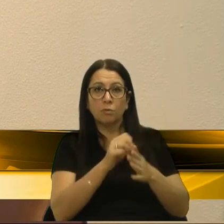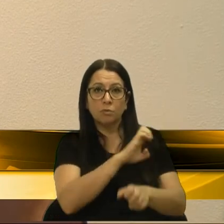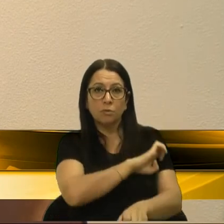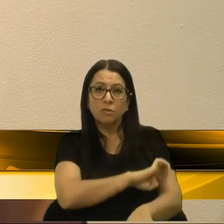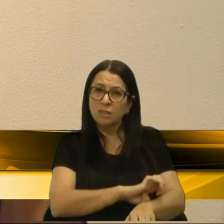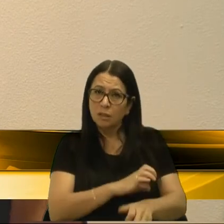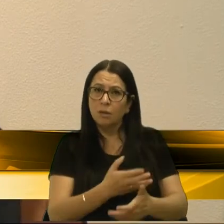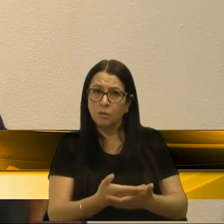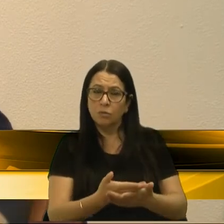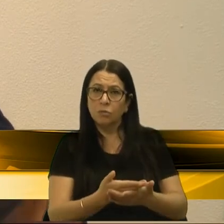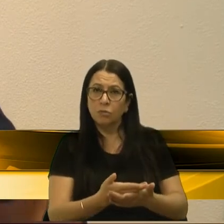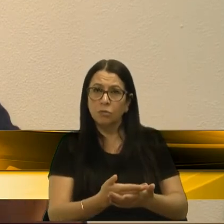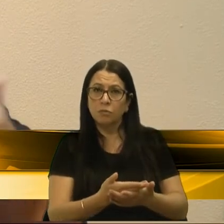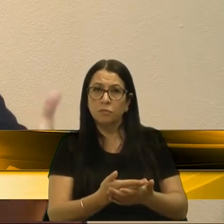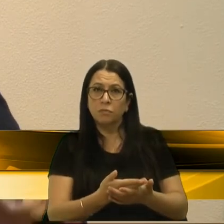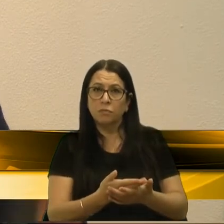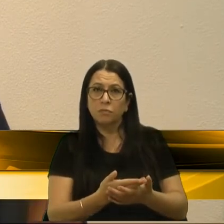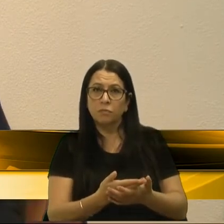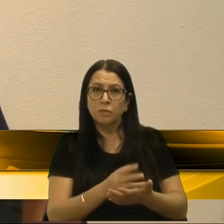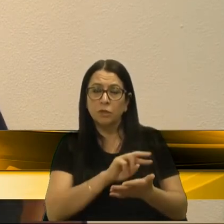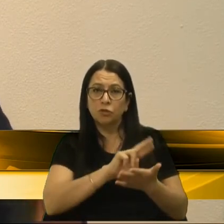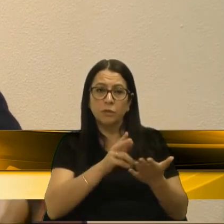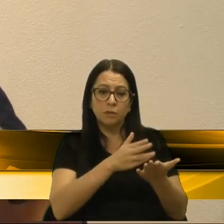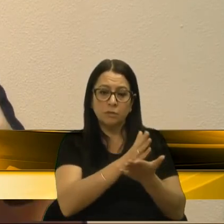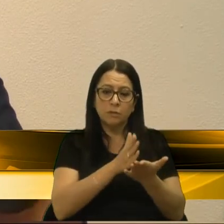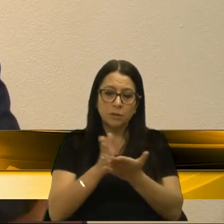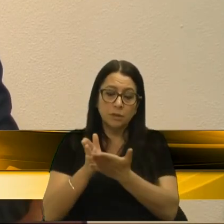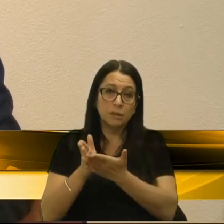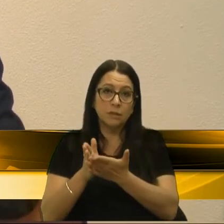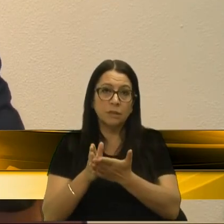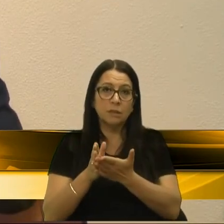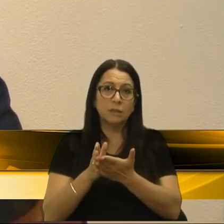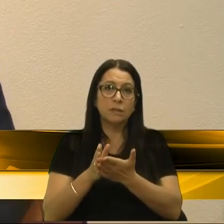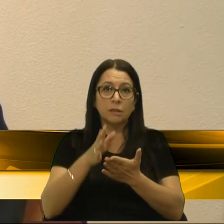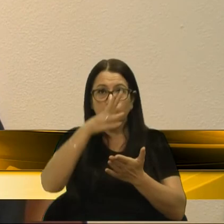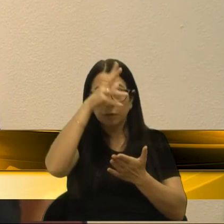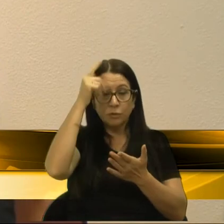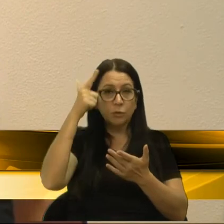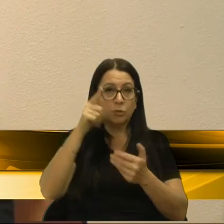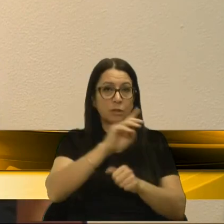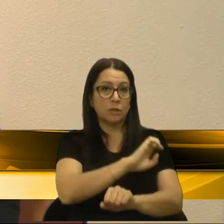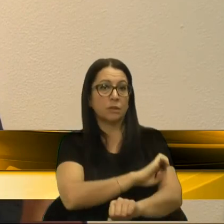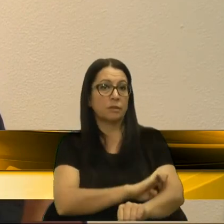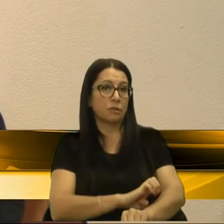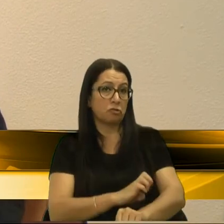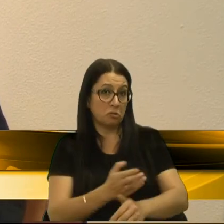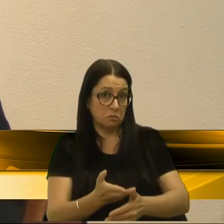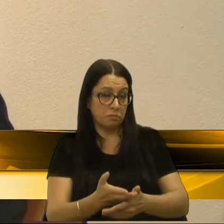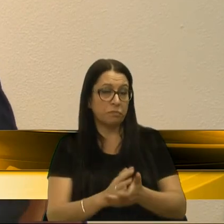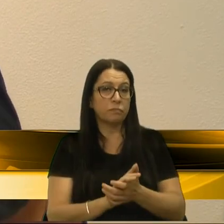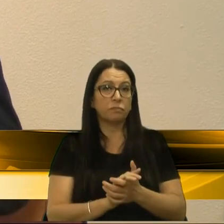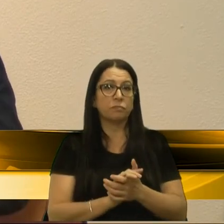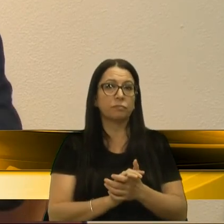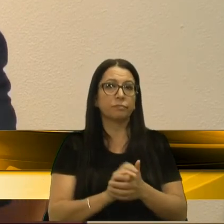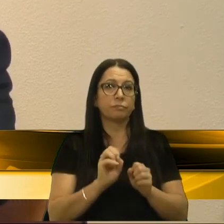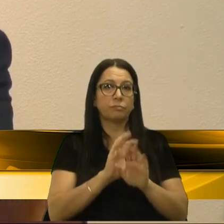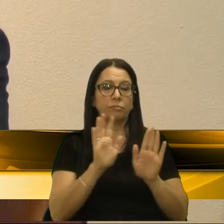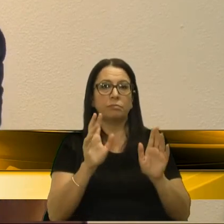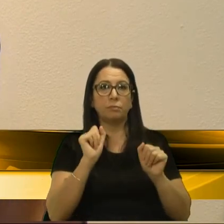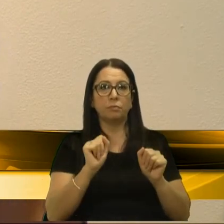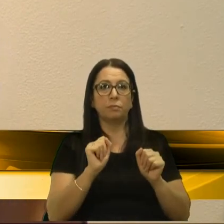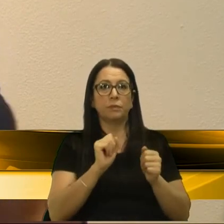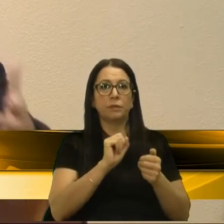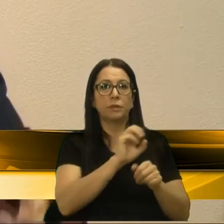estágios. E aí vários segmentos aqui, vários setores da prefeitura estão sem estagiários. Claro que a gente não pode